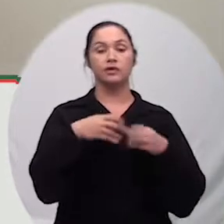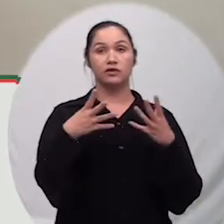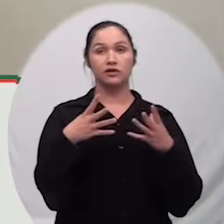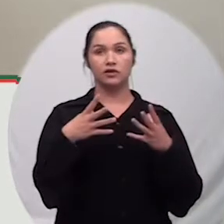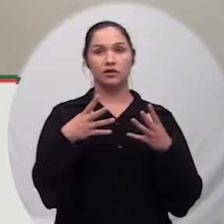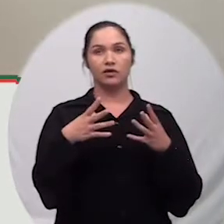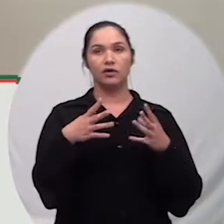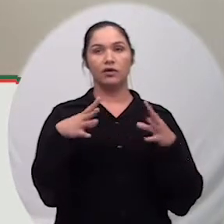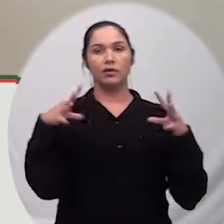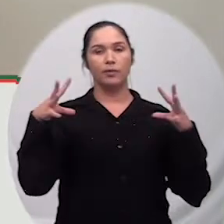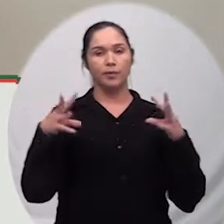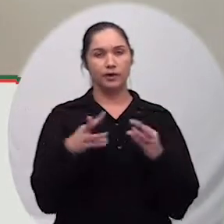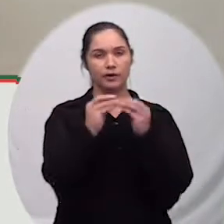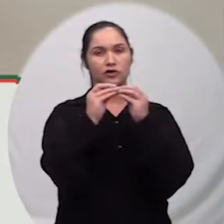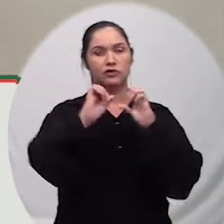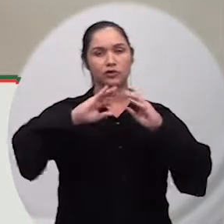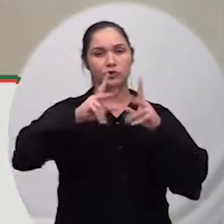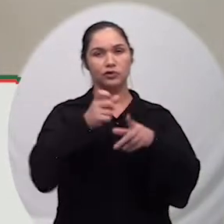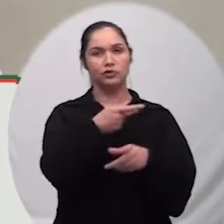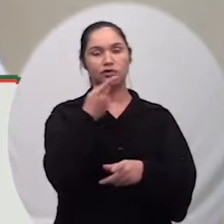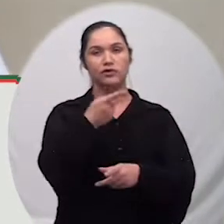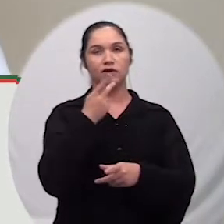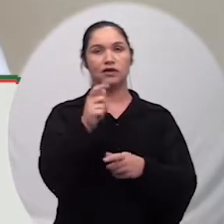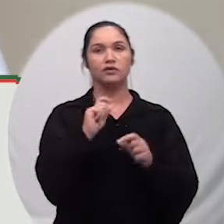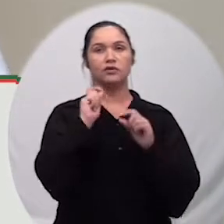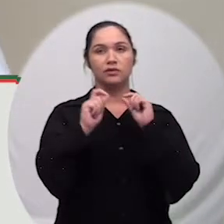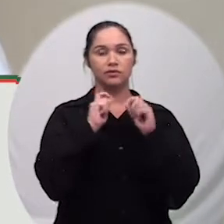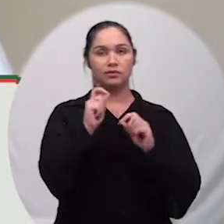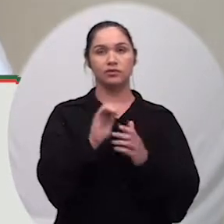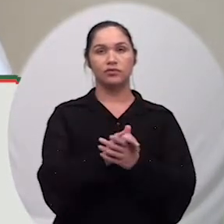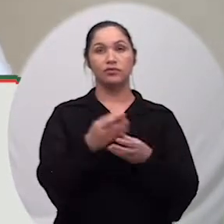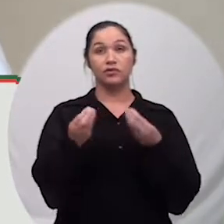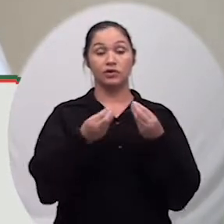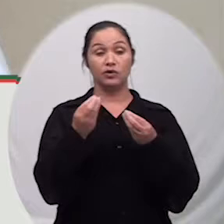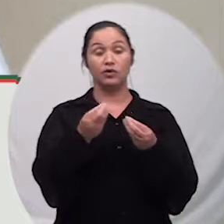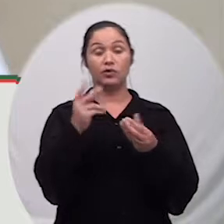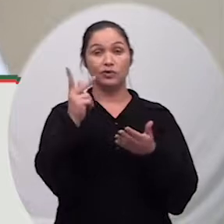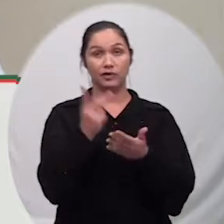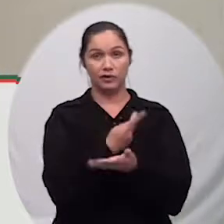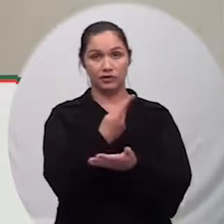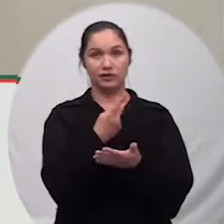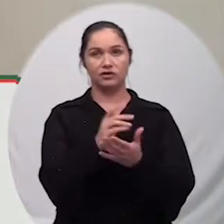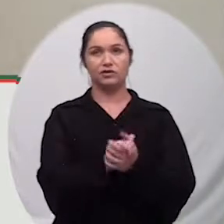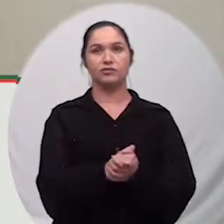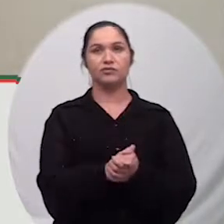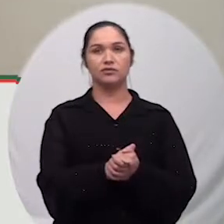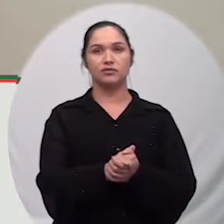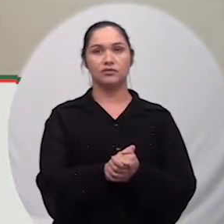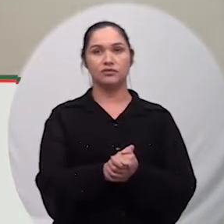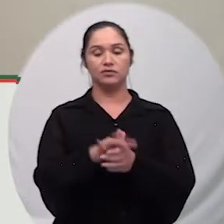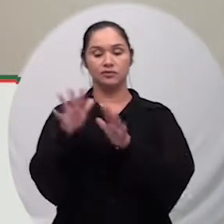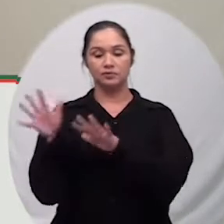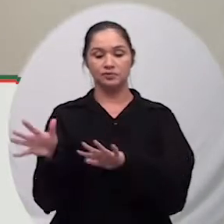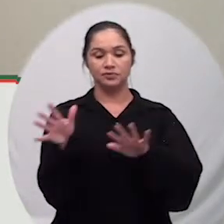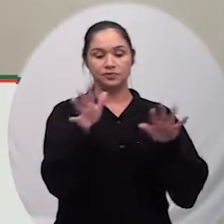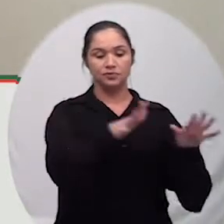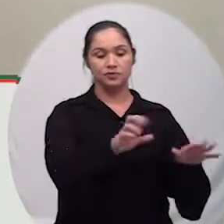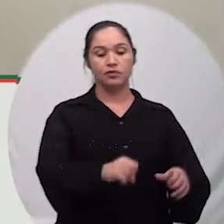o que o vereador comentou aqui em cima, a questão de como funciona hoje o recolhimento do